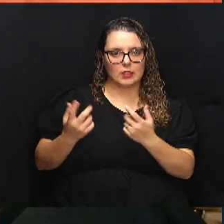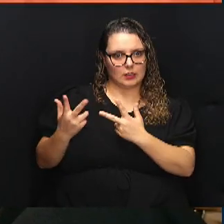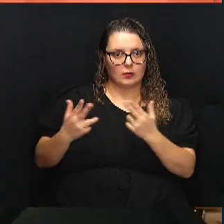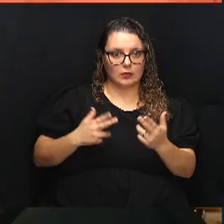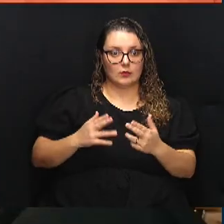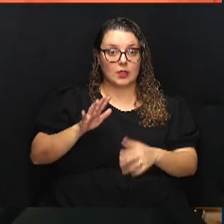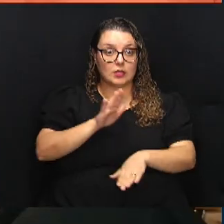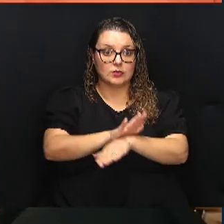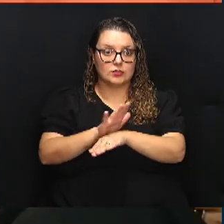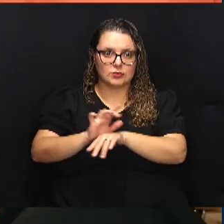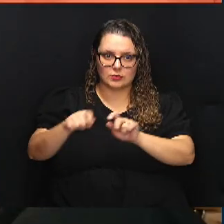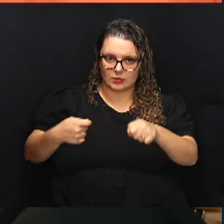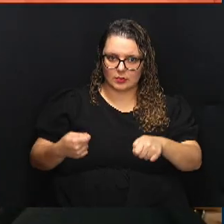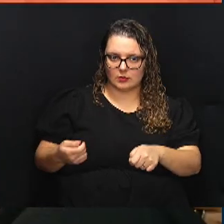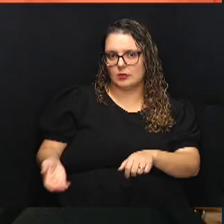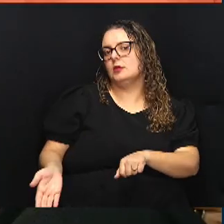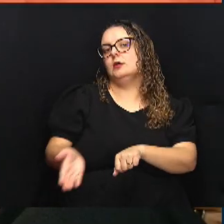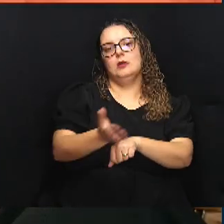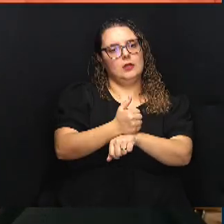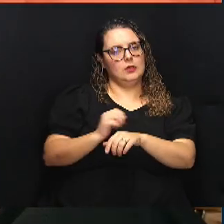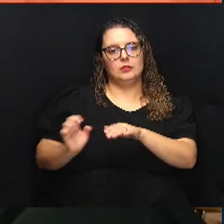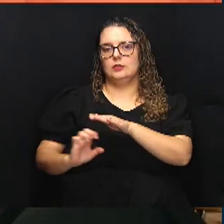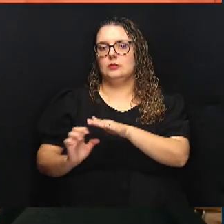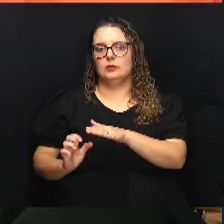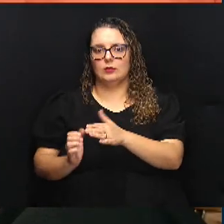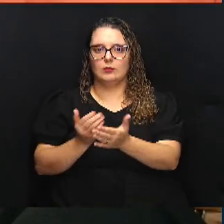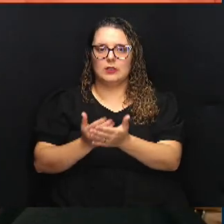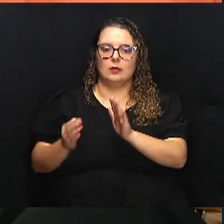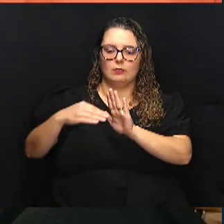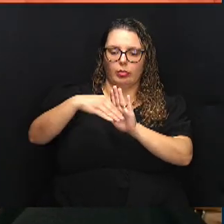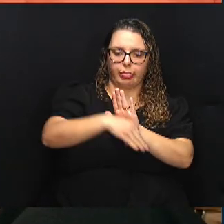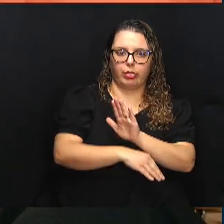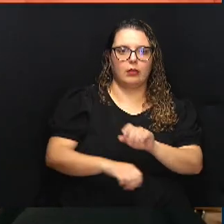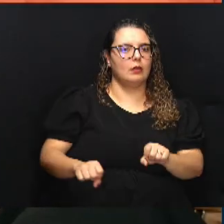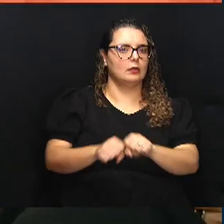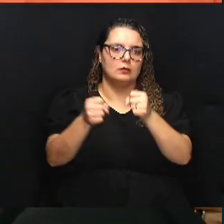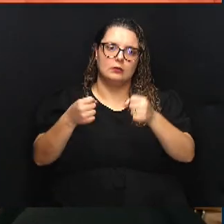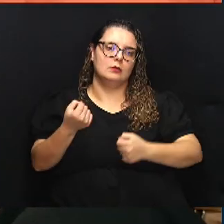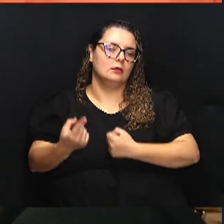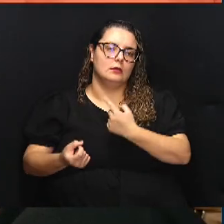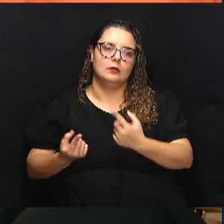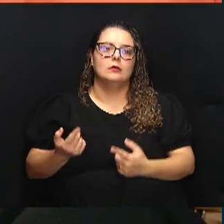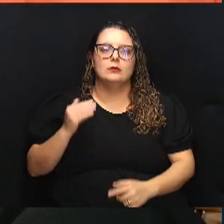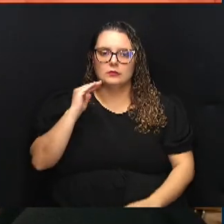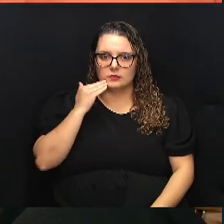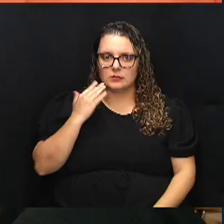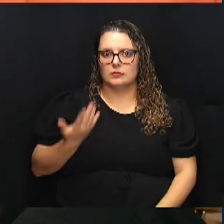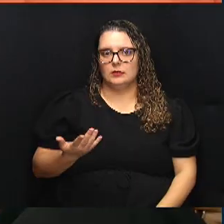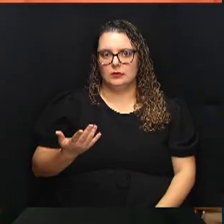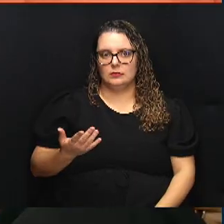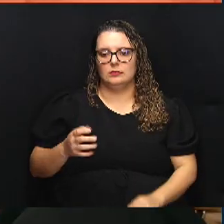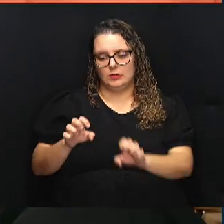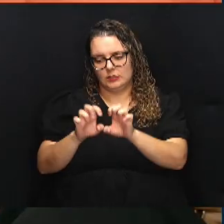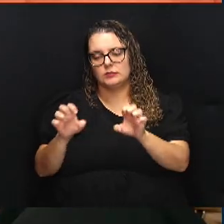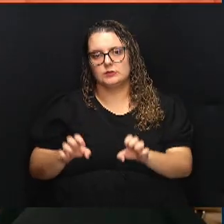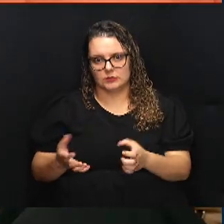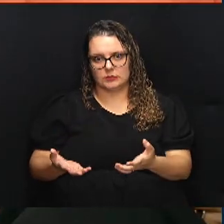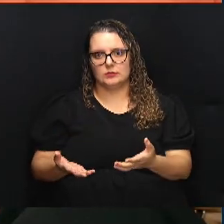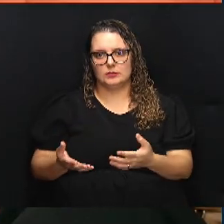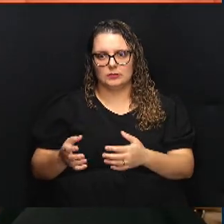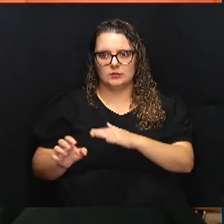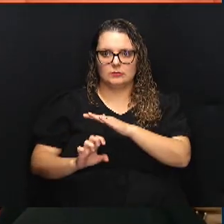sinais muito antes do seu negócio começar a quebrar ou ter algum, de fato, algum problema estrutural no